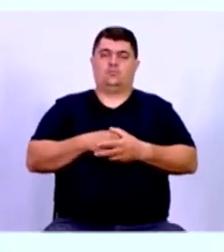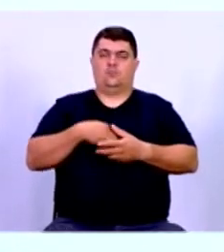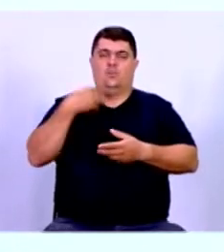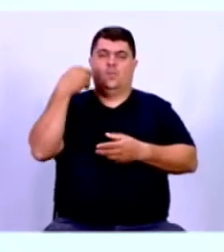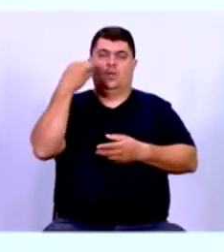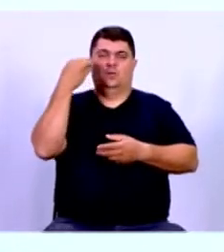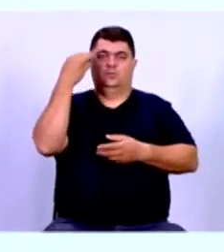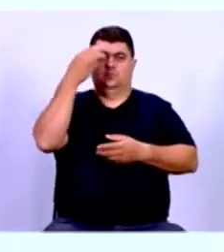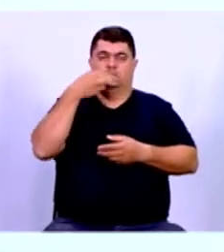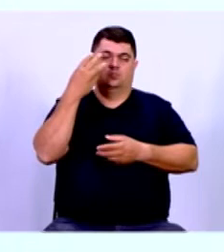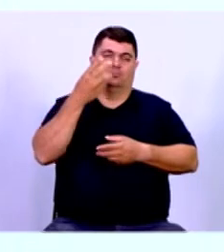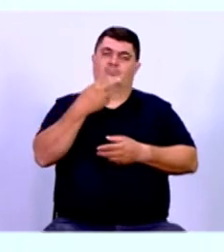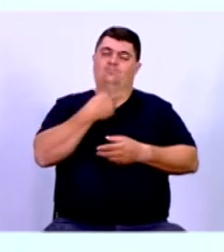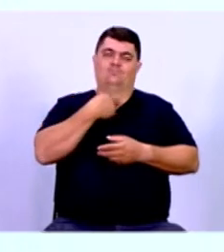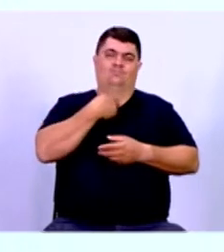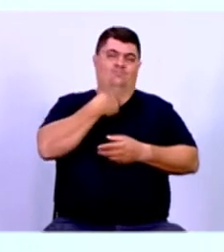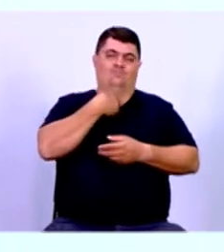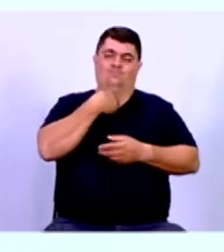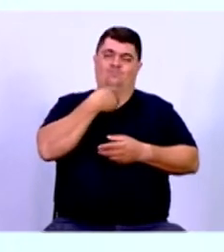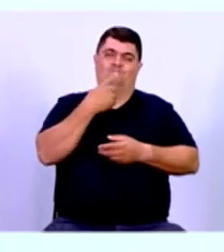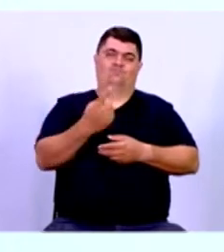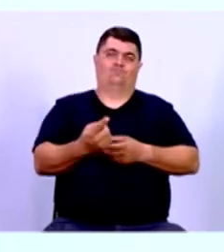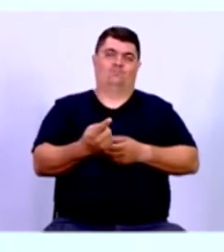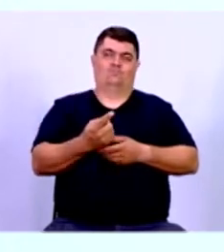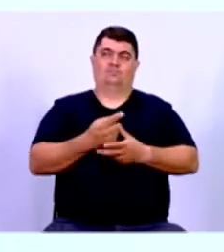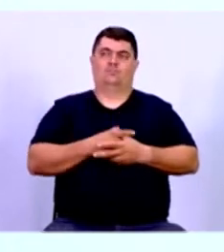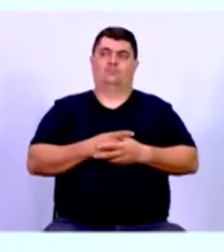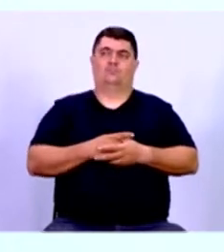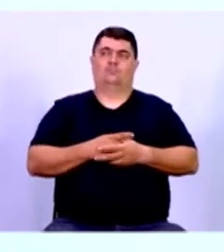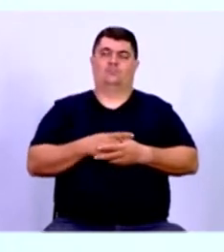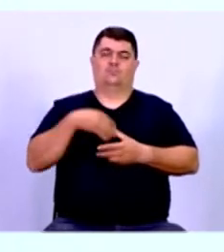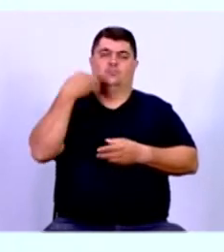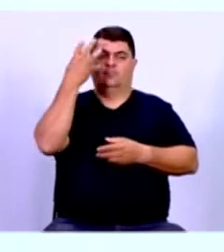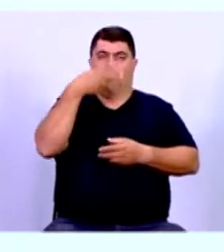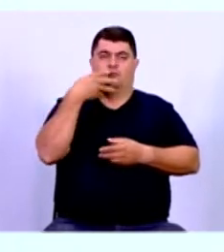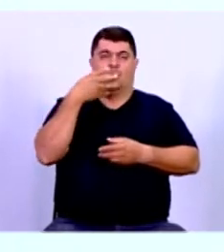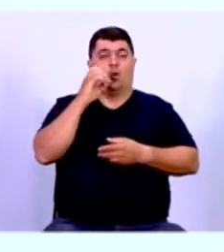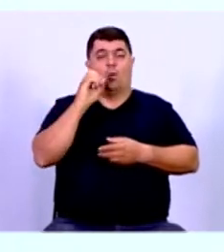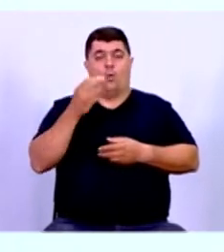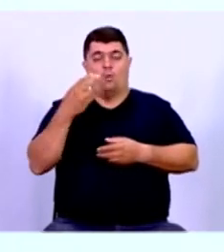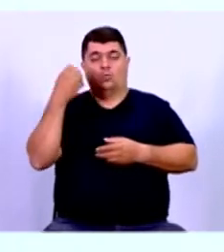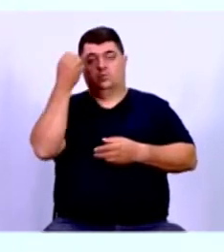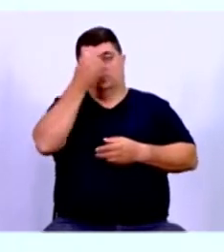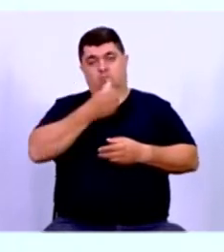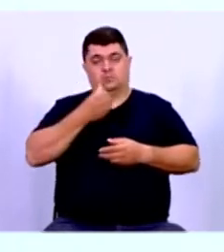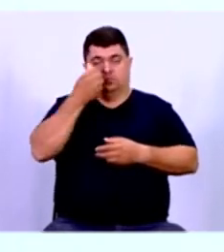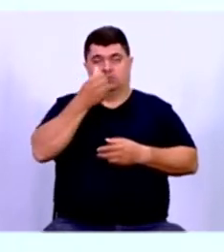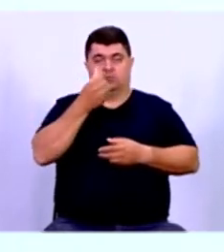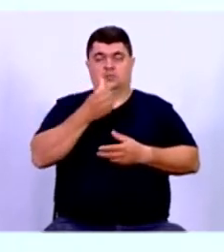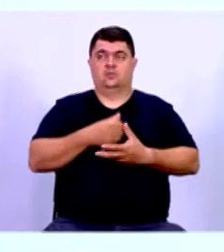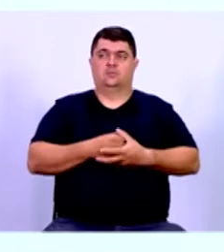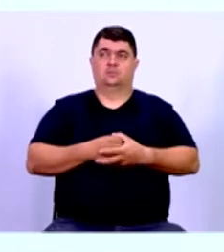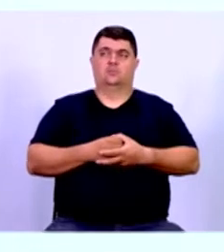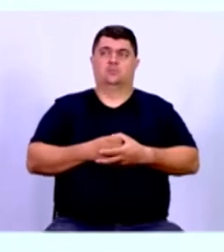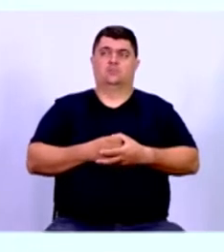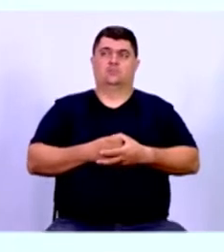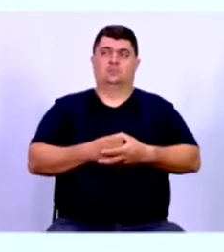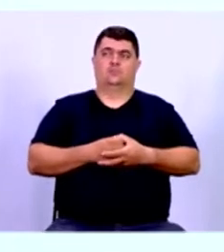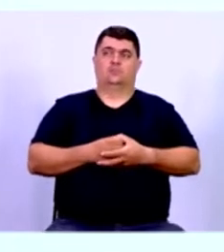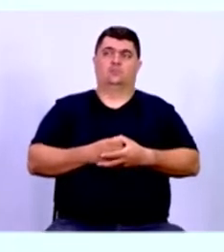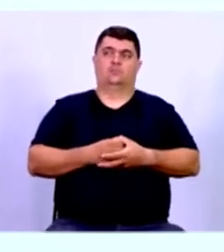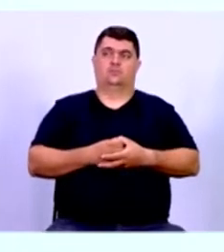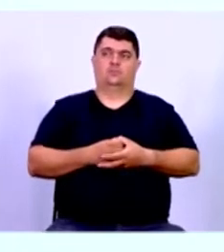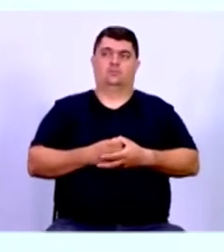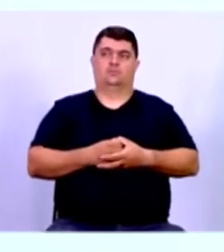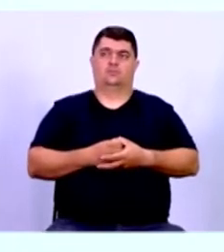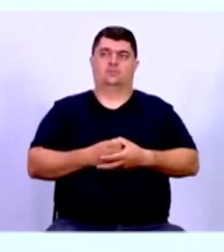carga horária da jornada não é possível. São de 4 horas ou 6 horas. Aí